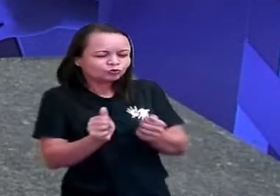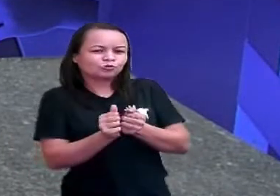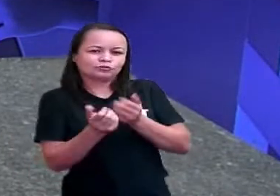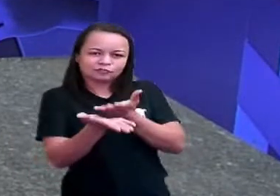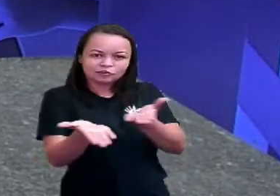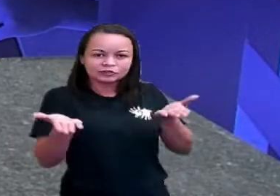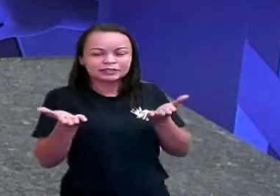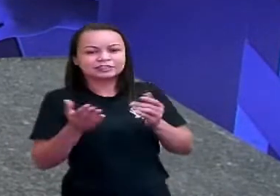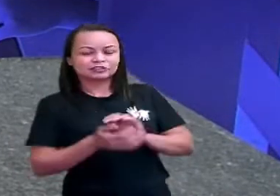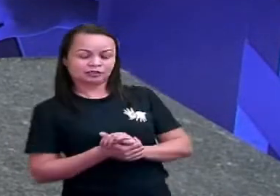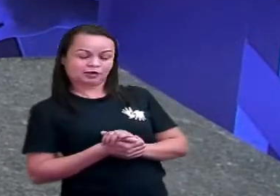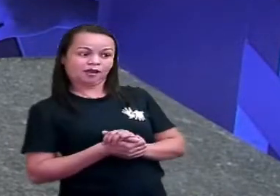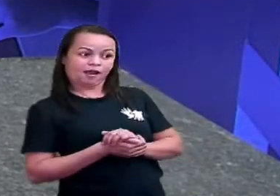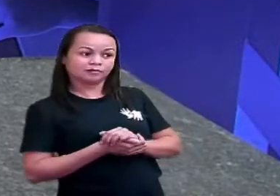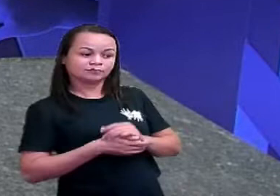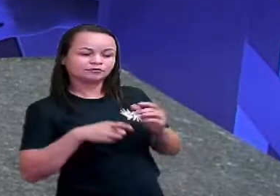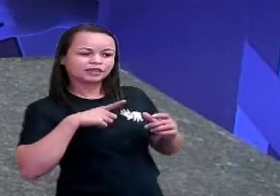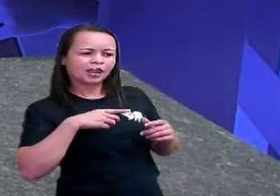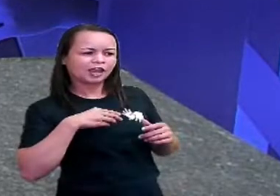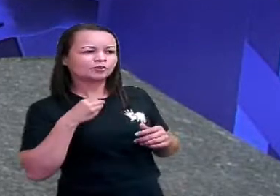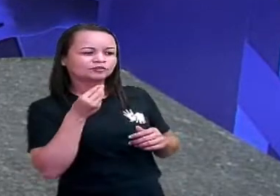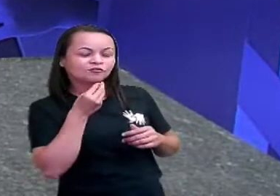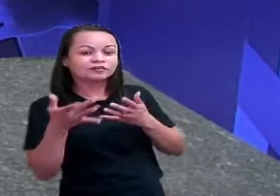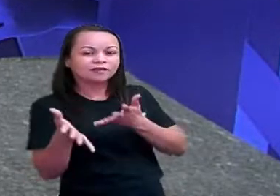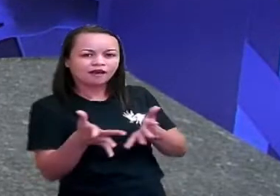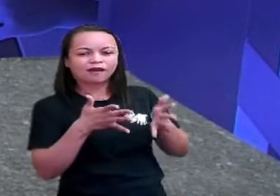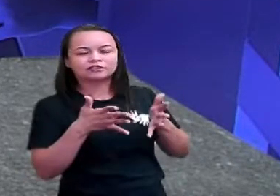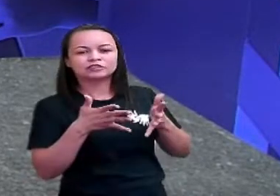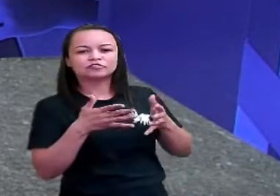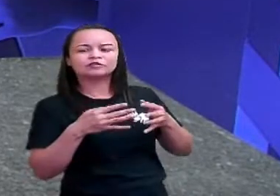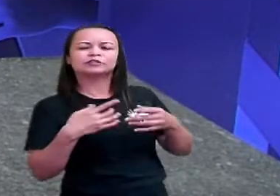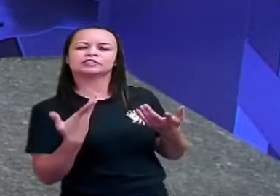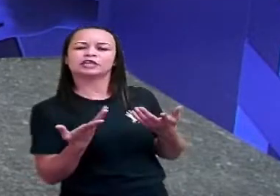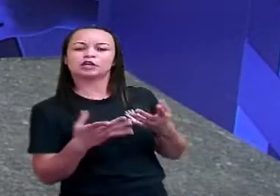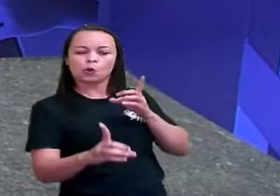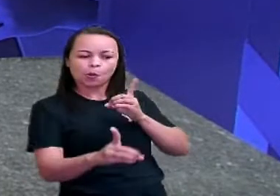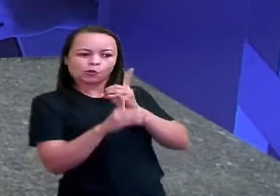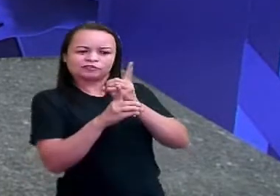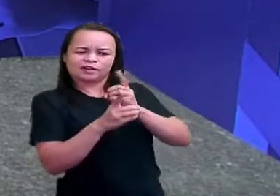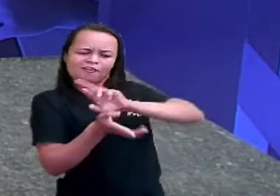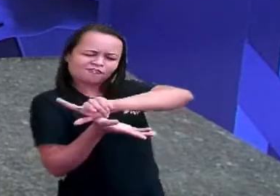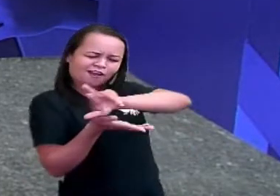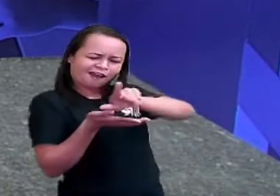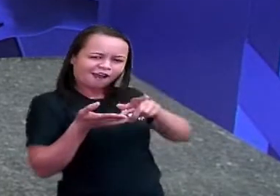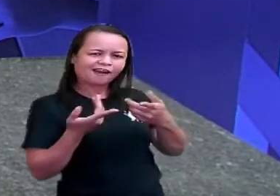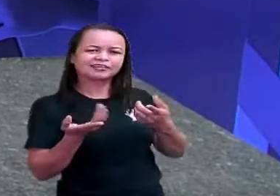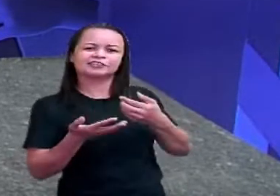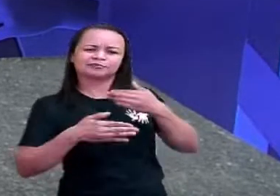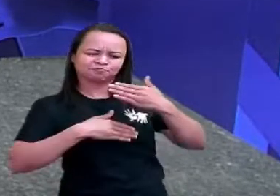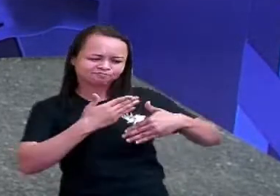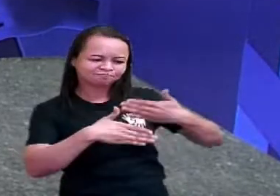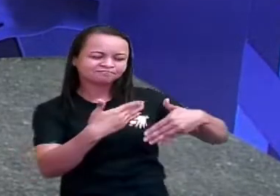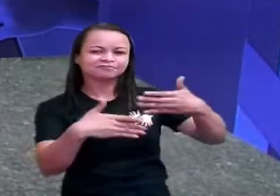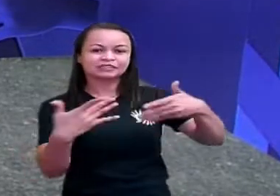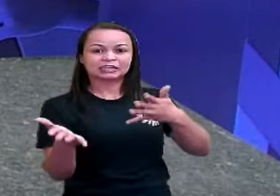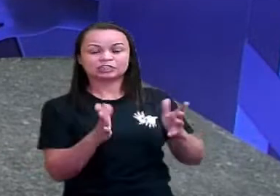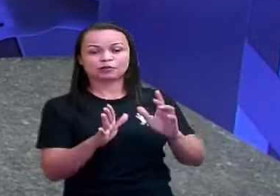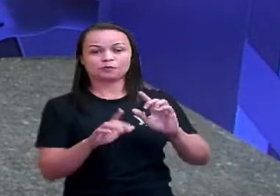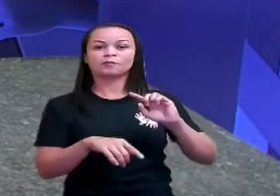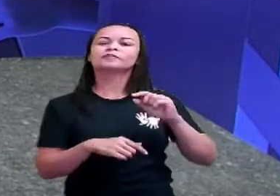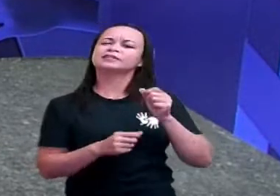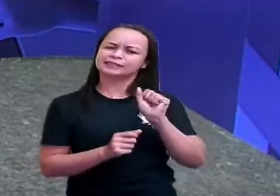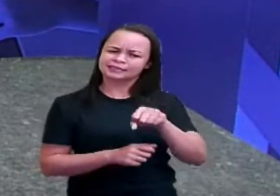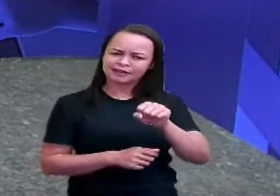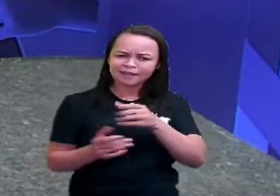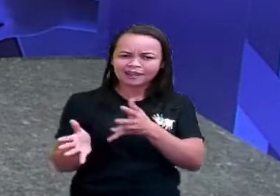uma novidade, a gente vai se encontrar muitas vezes. Pois é, gente, nós vamos